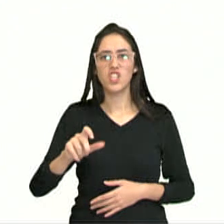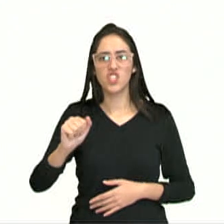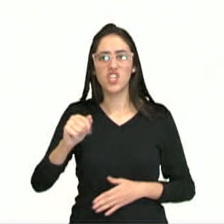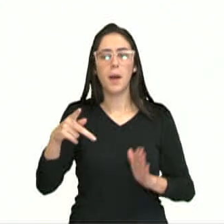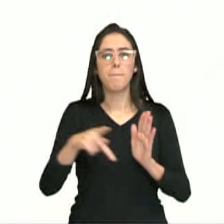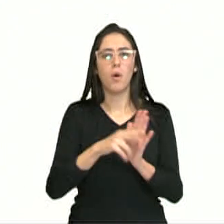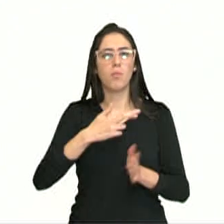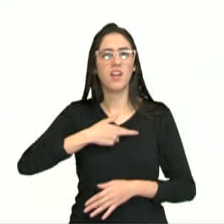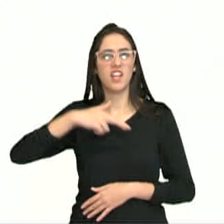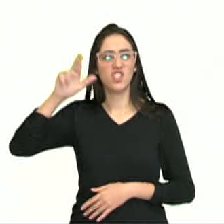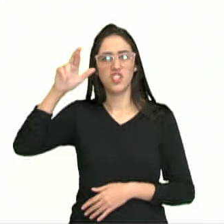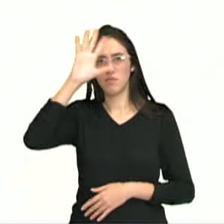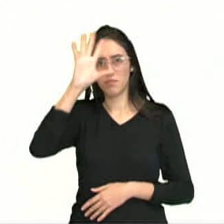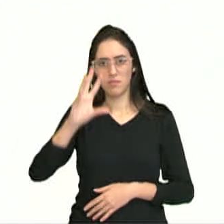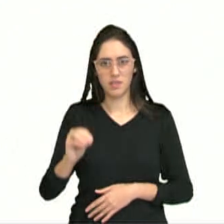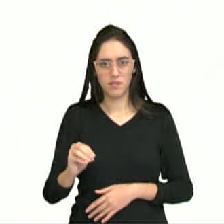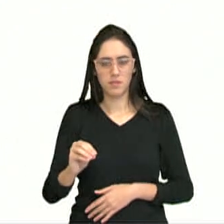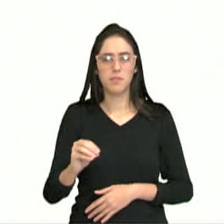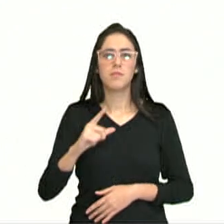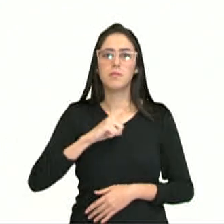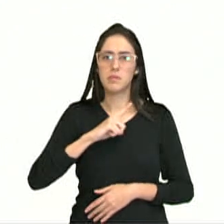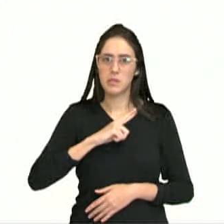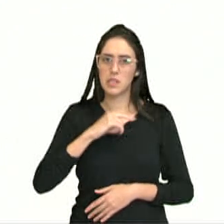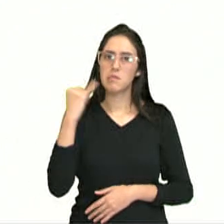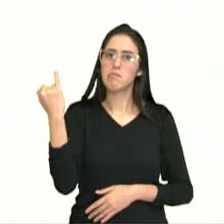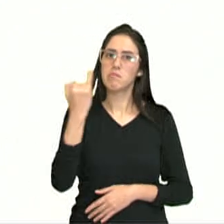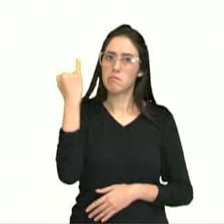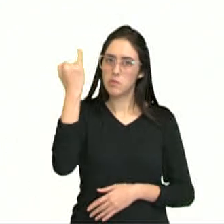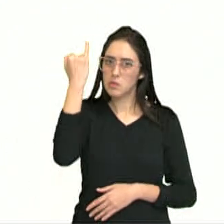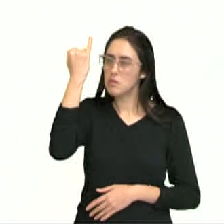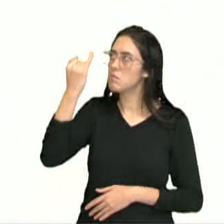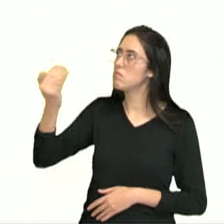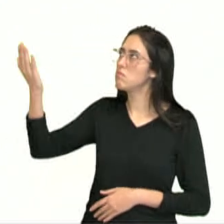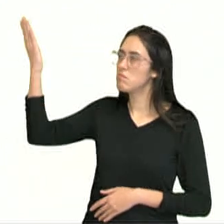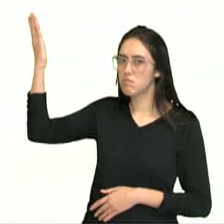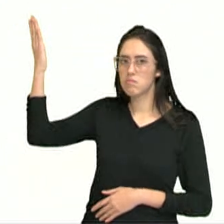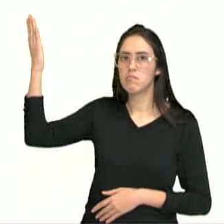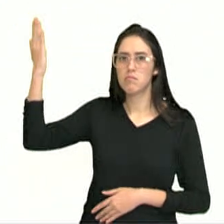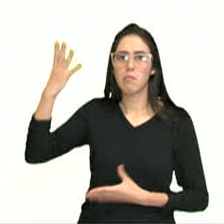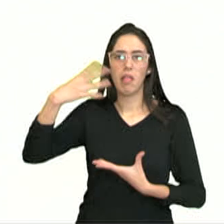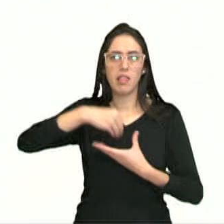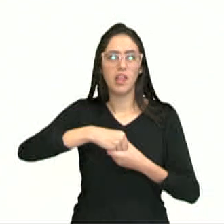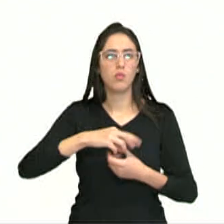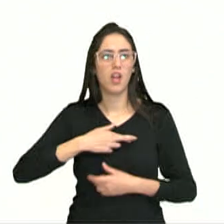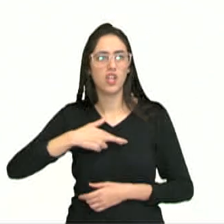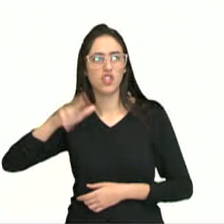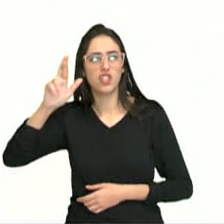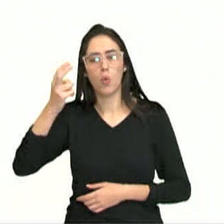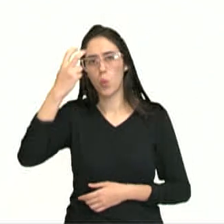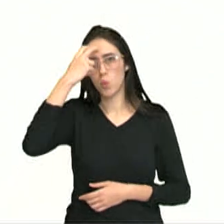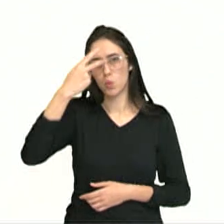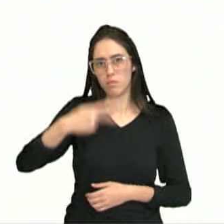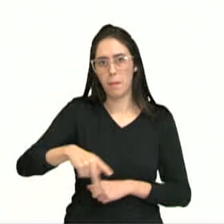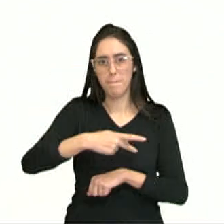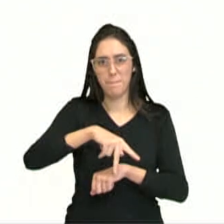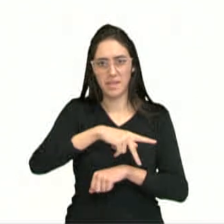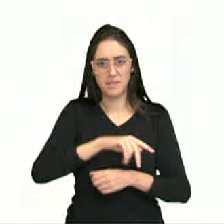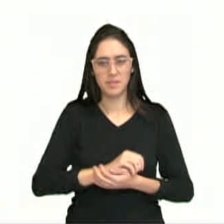religiosidade afro-brasileira, bastante importante, nos aspectos religiosos, culturais do nosso país.